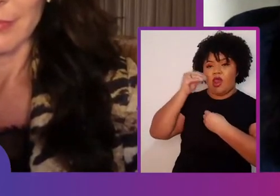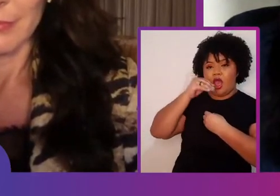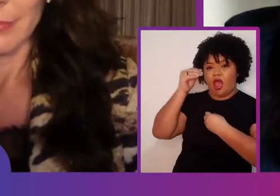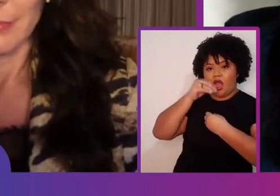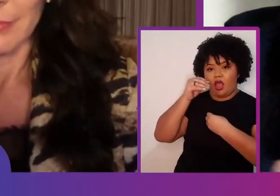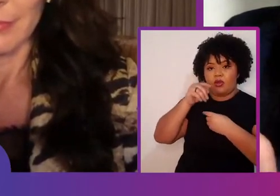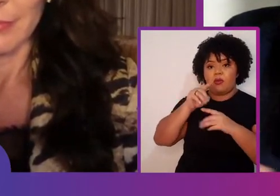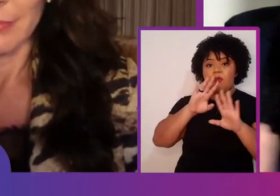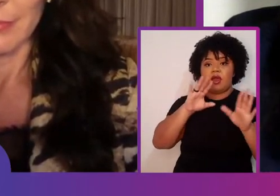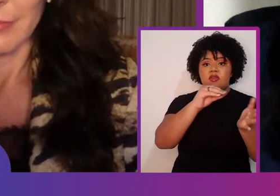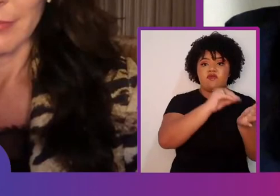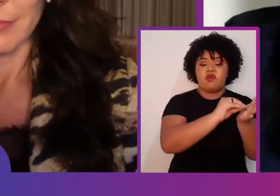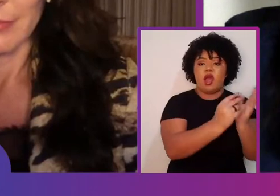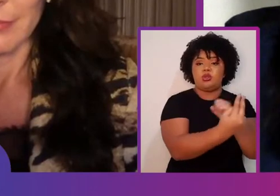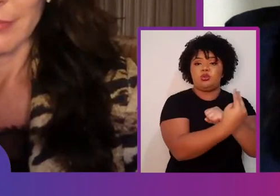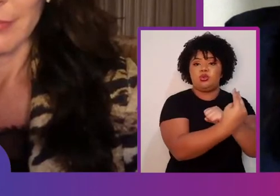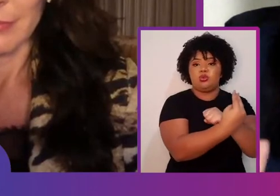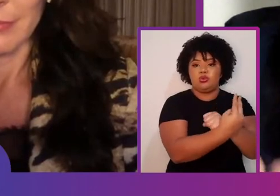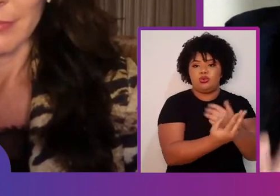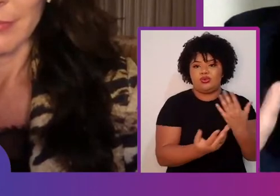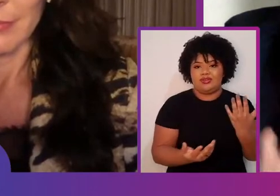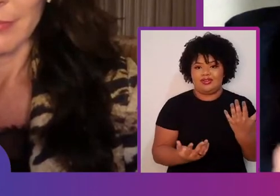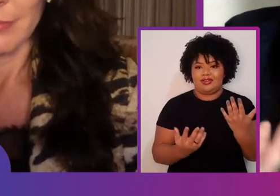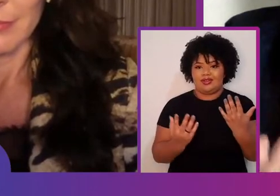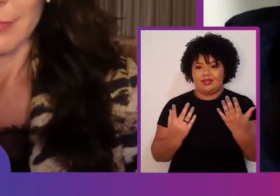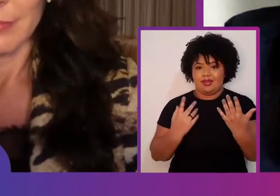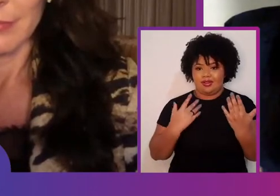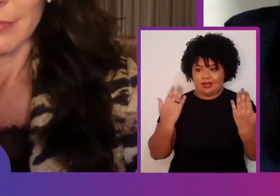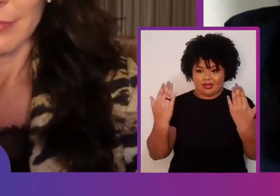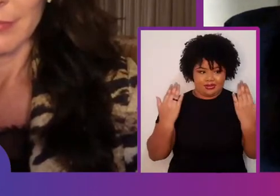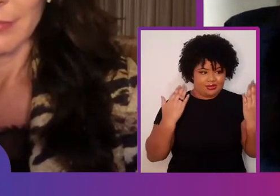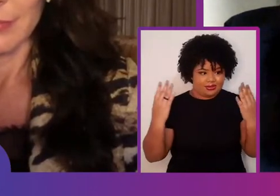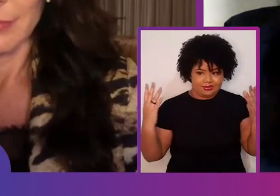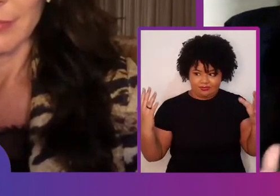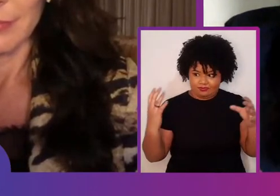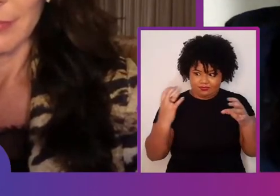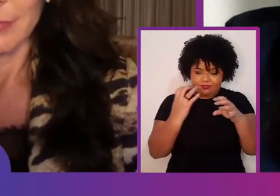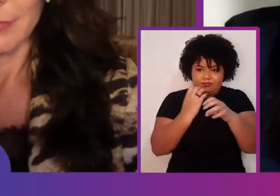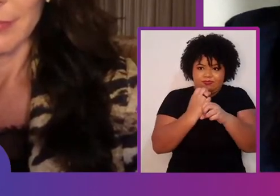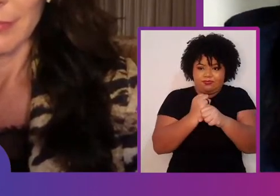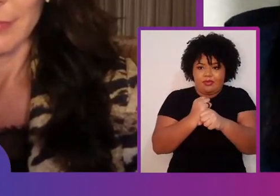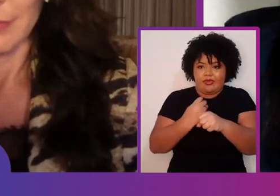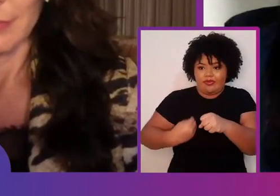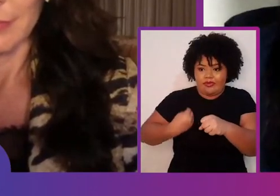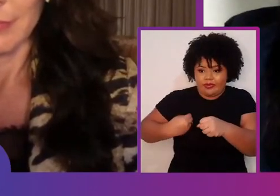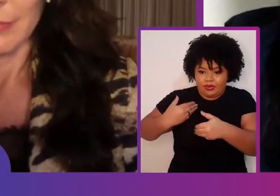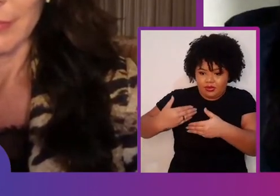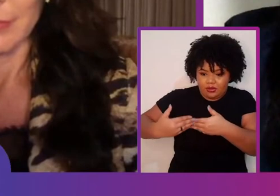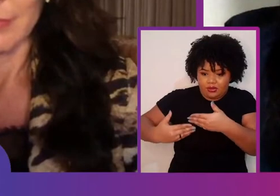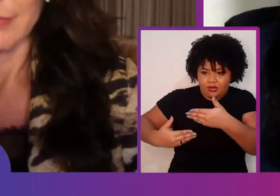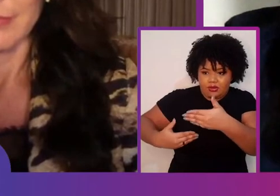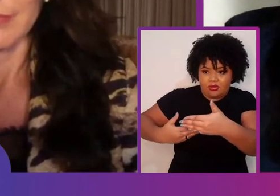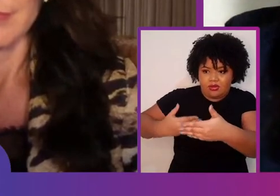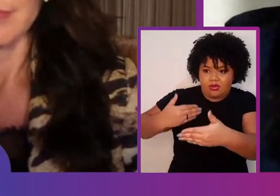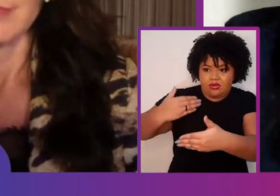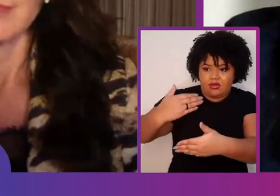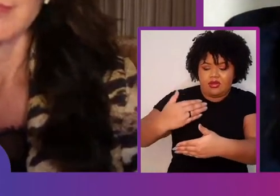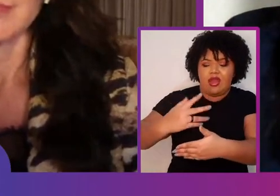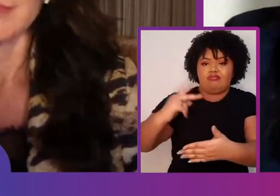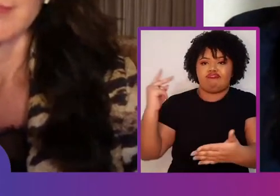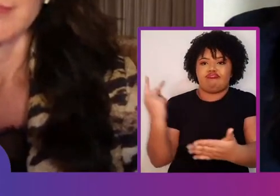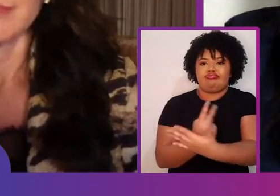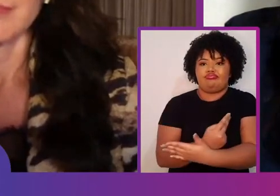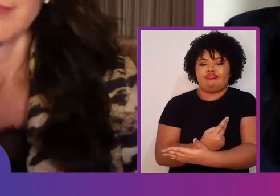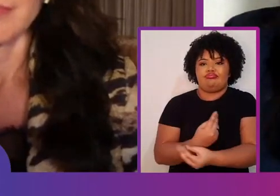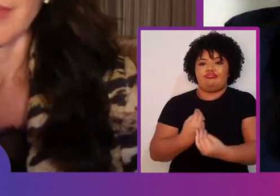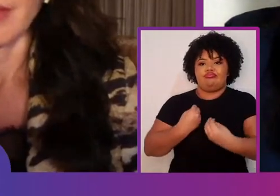fatores protetores. A somatória disso é que em algum momento da vida essa conta tem que ser paga. Eu costumo ouvir